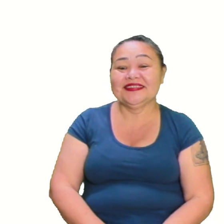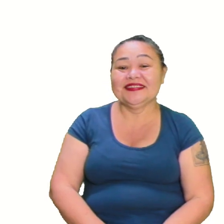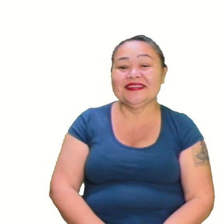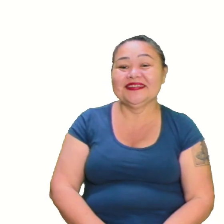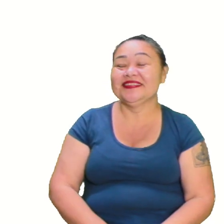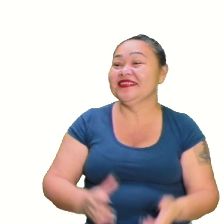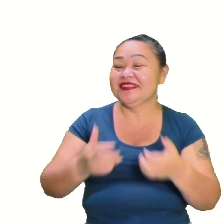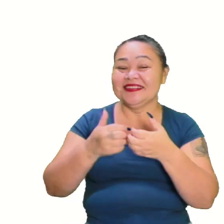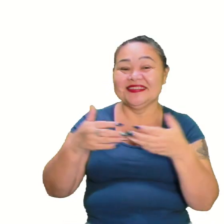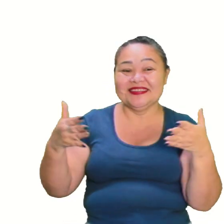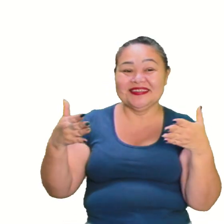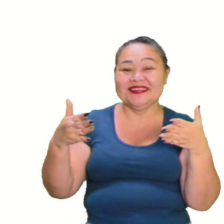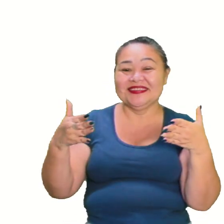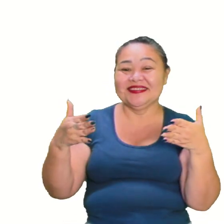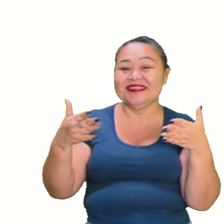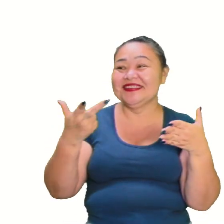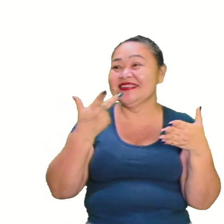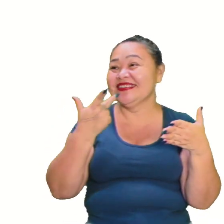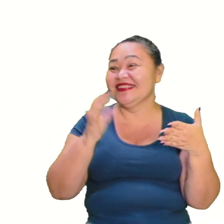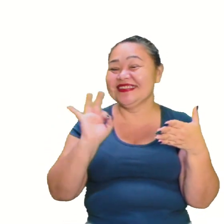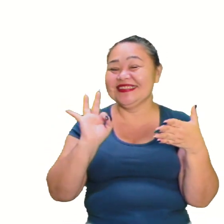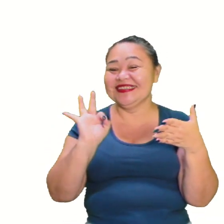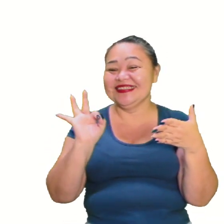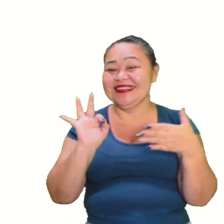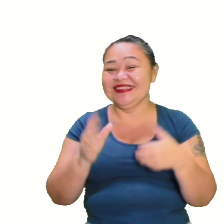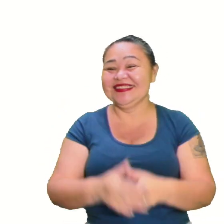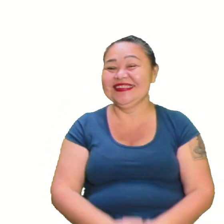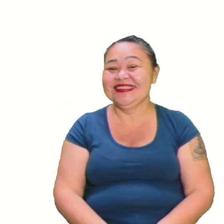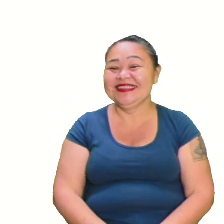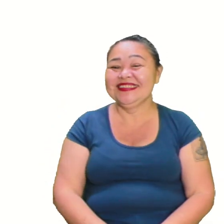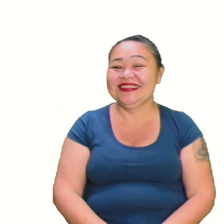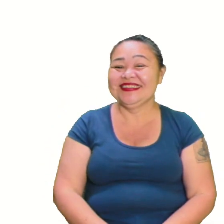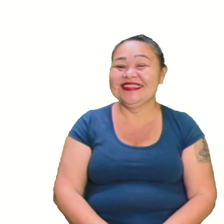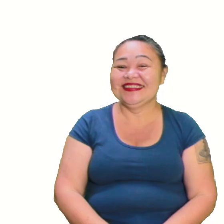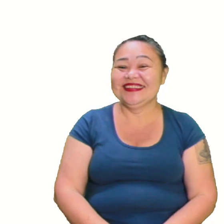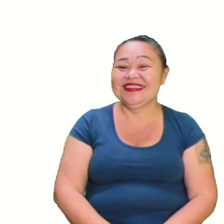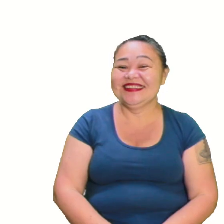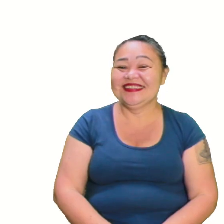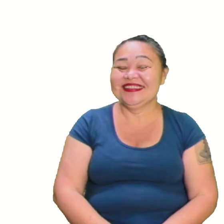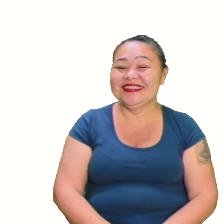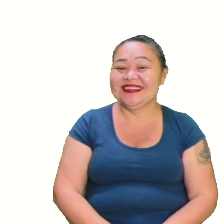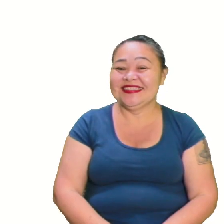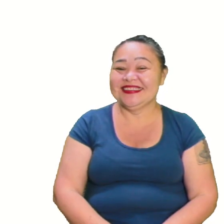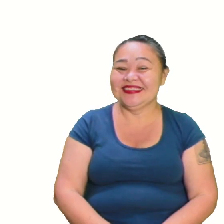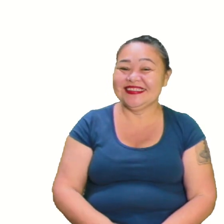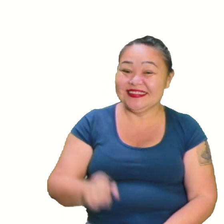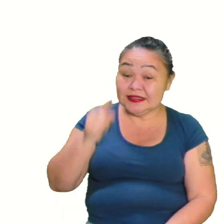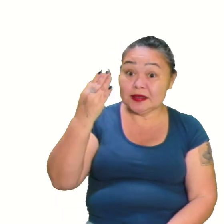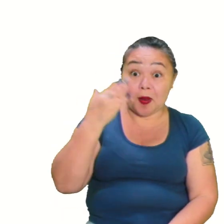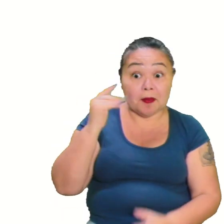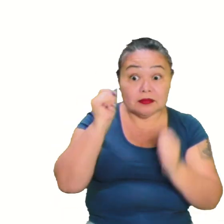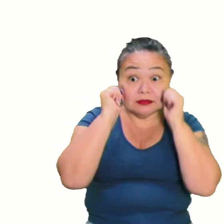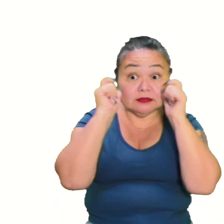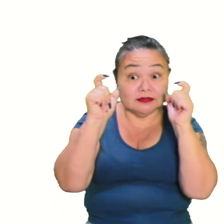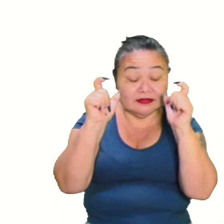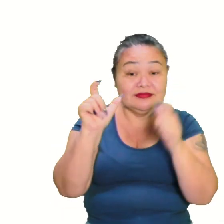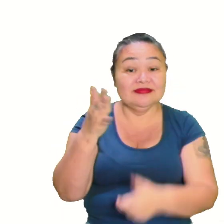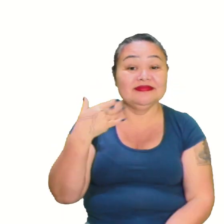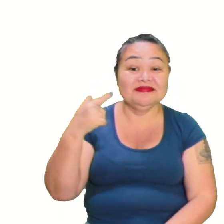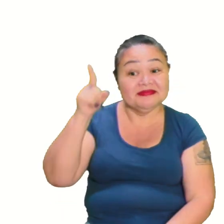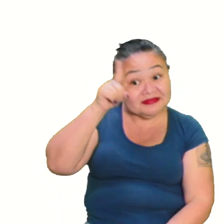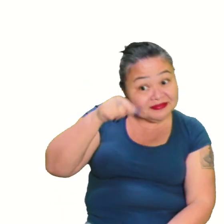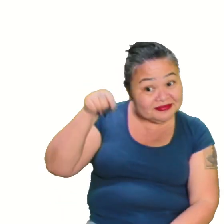É aberto esse aí. A gente também não avisa? Tem que avisar, professor. Aberto, presta atenção, macho.